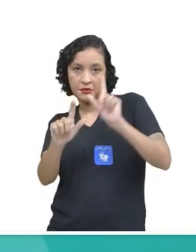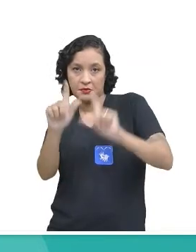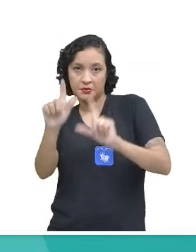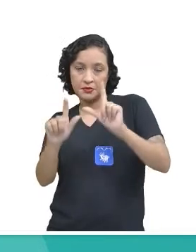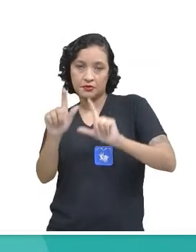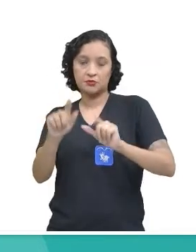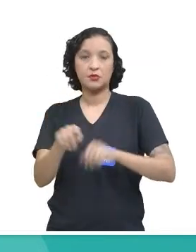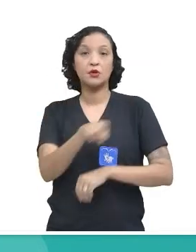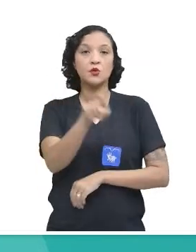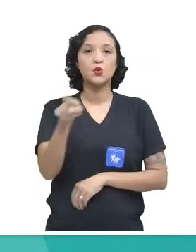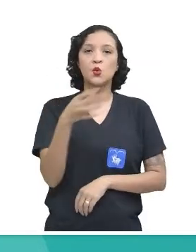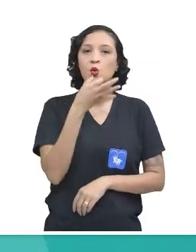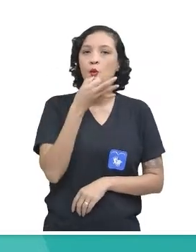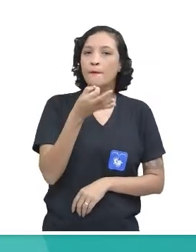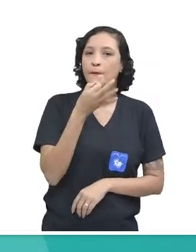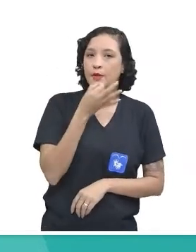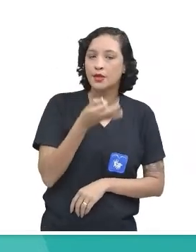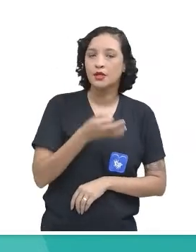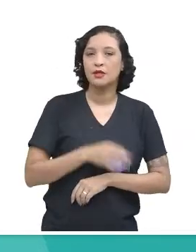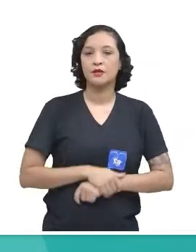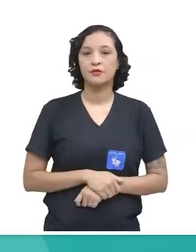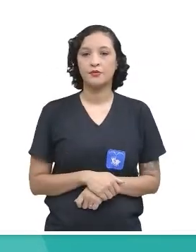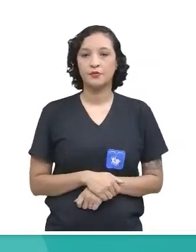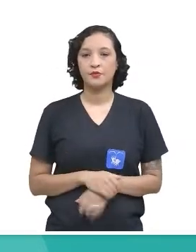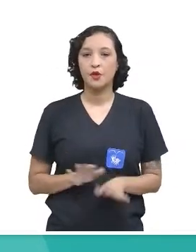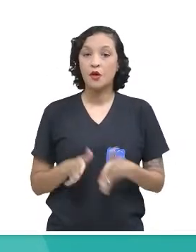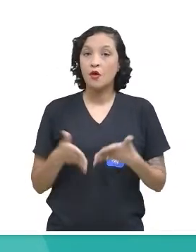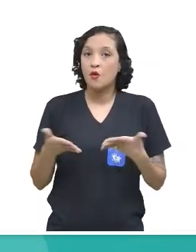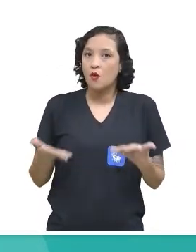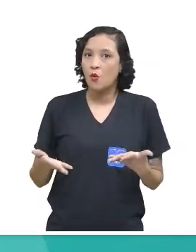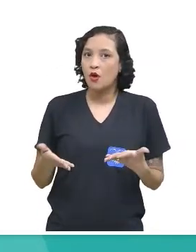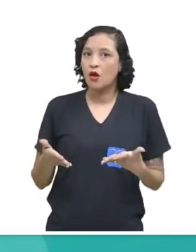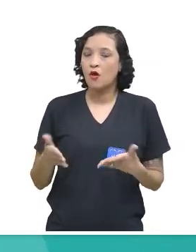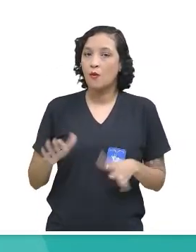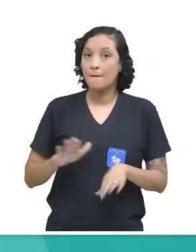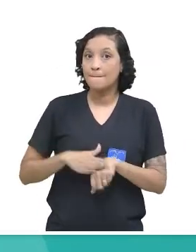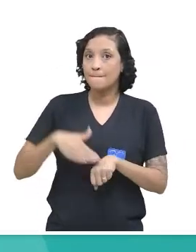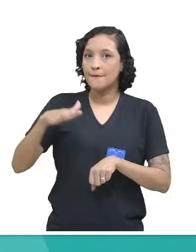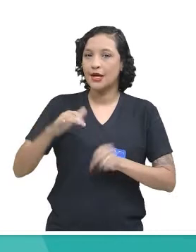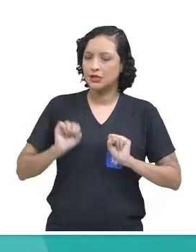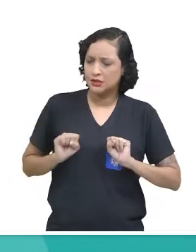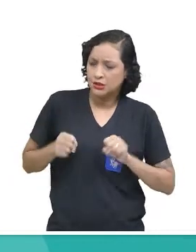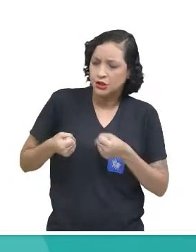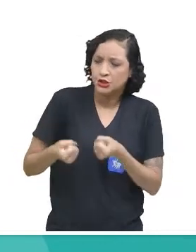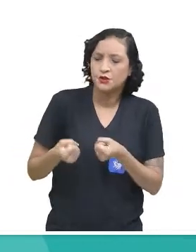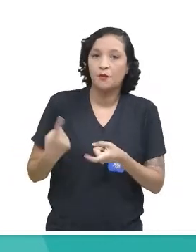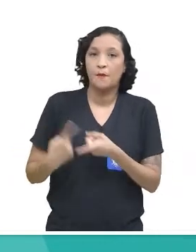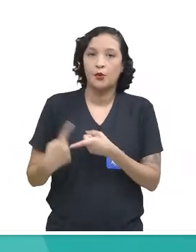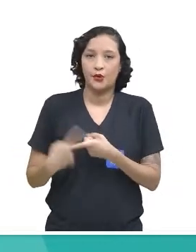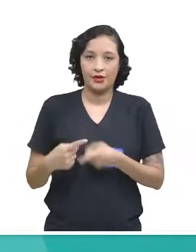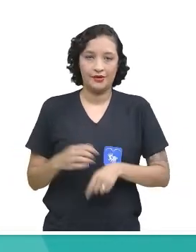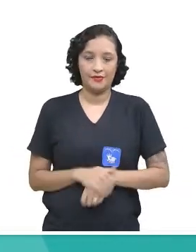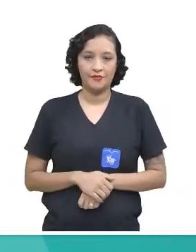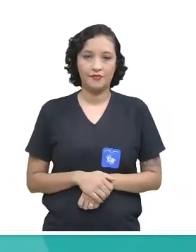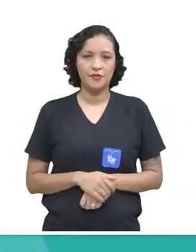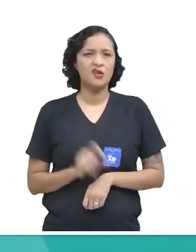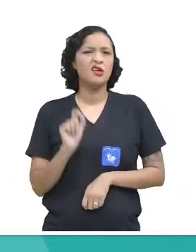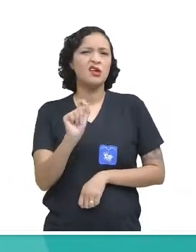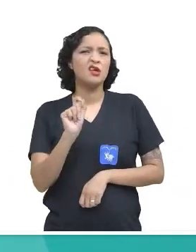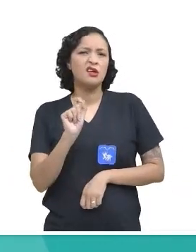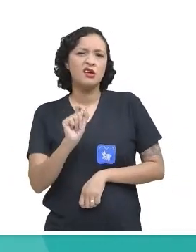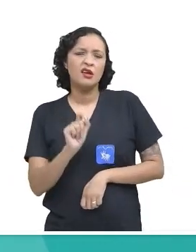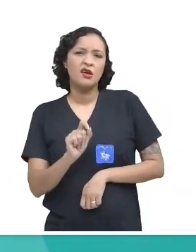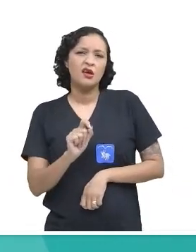a sua opinião, qual dos personagens é o mais ativo e por quê? E qual a pessoa que está gastando menos